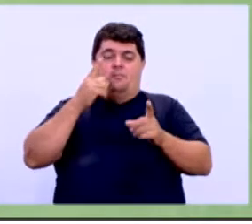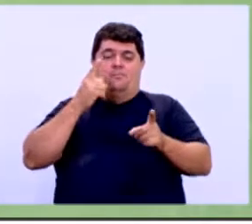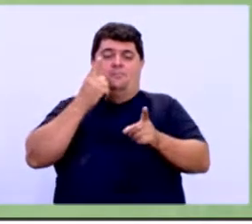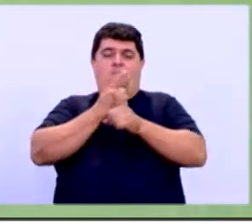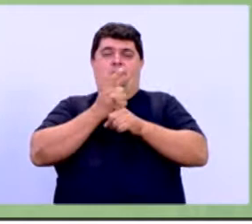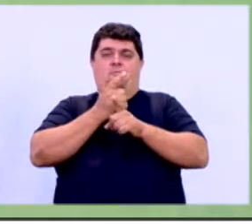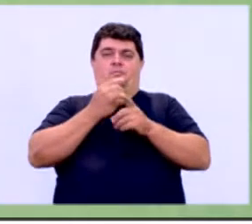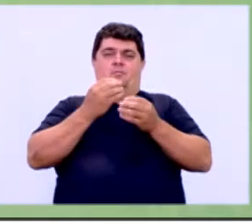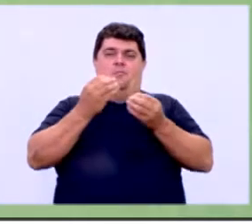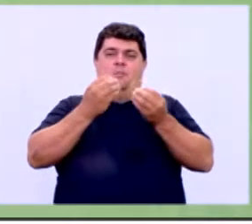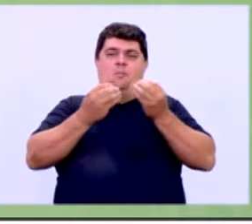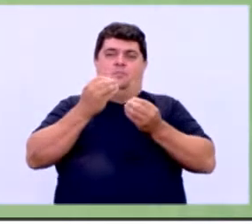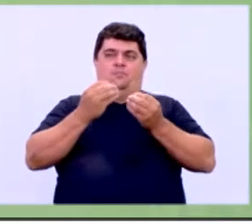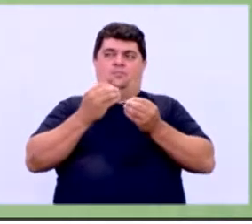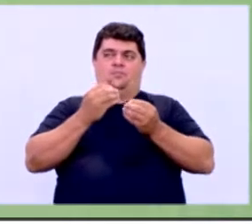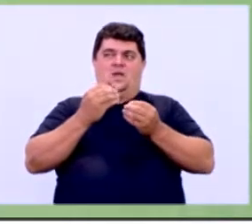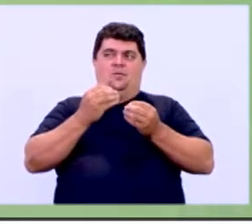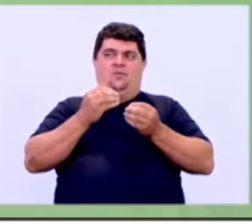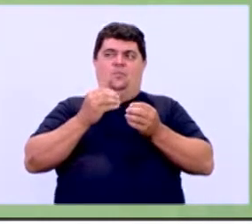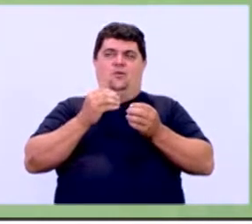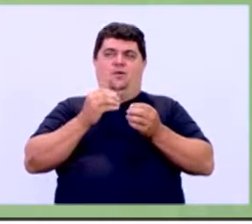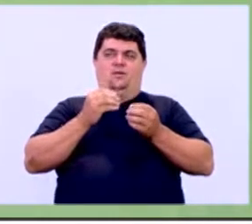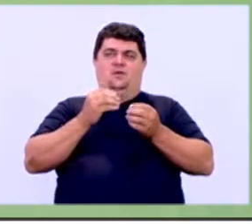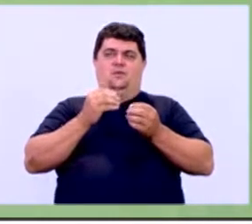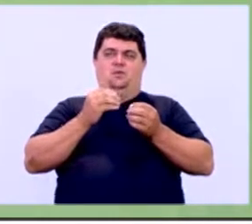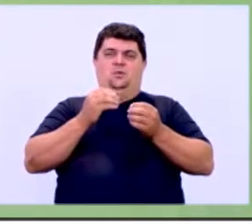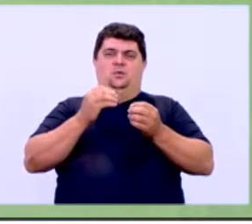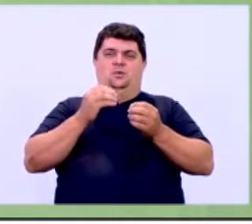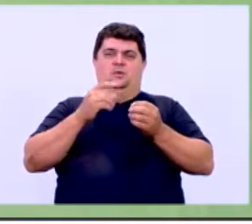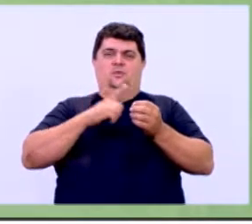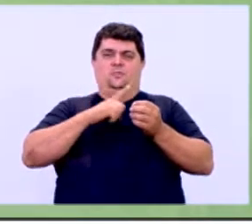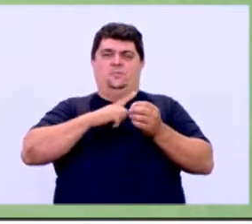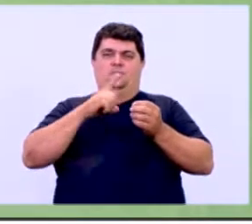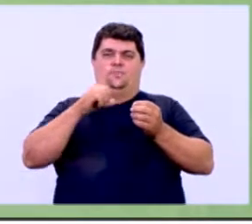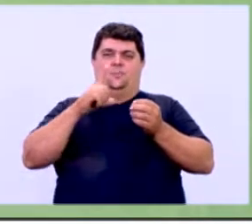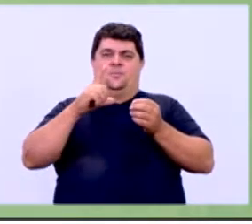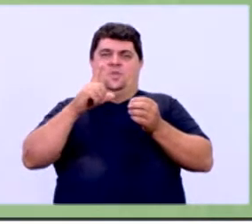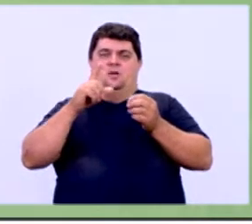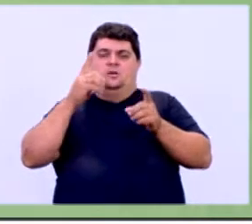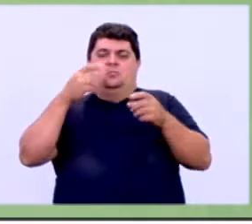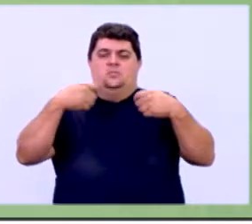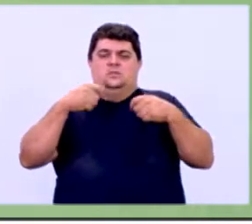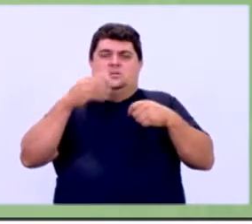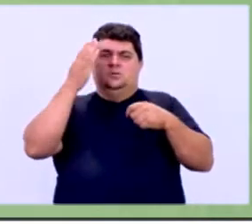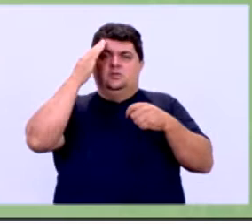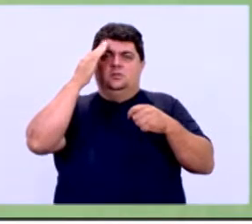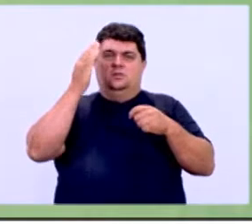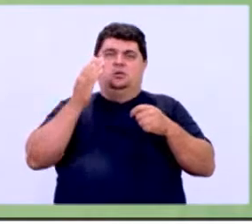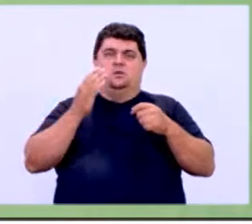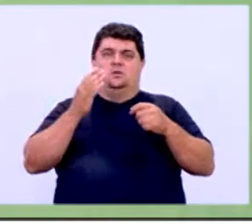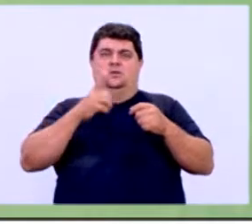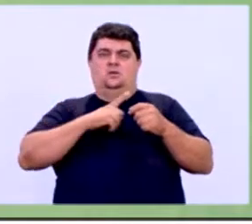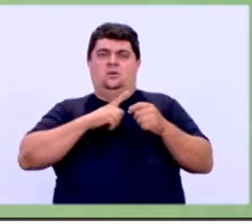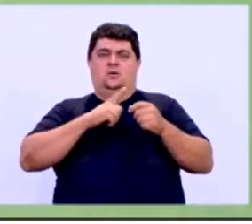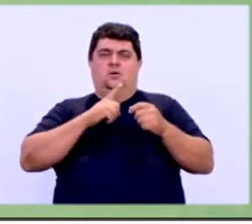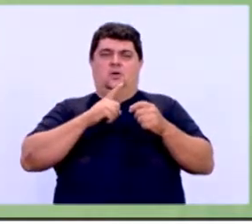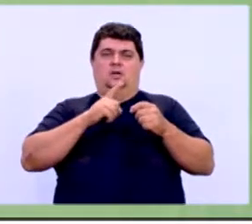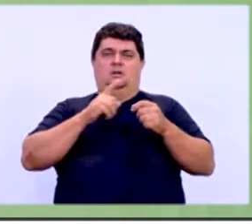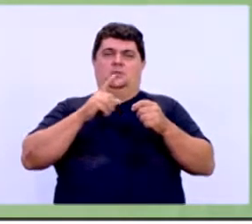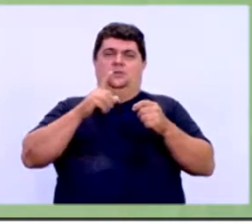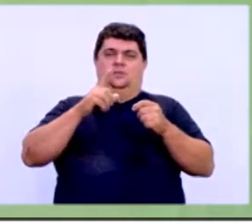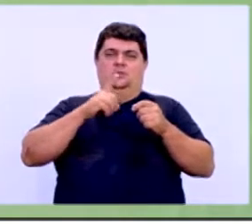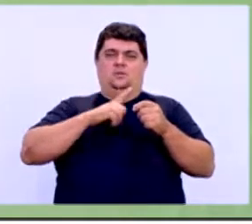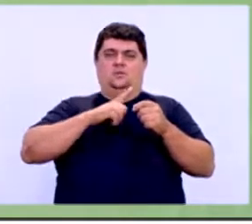melhor forma de financiamento. O administrador financeiro, ele precisa entender e ele precisa